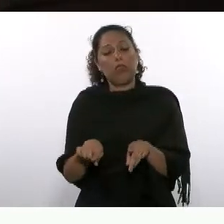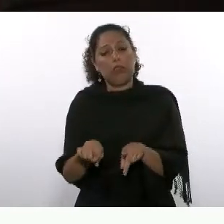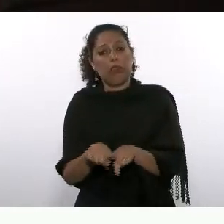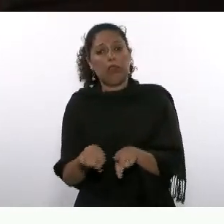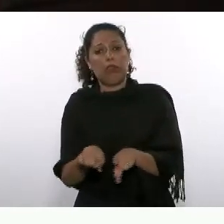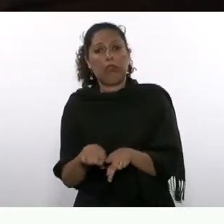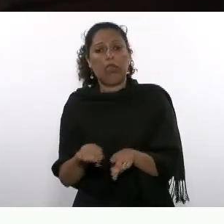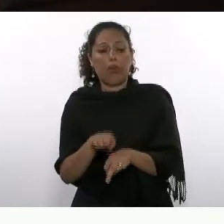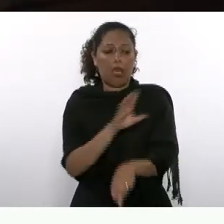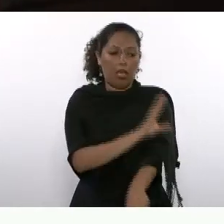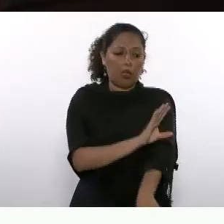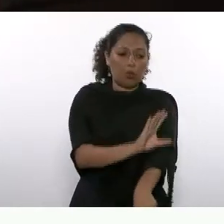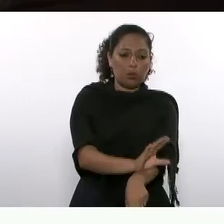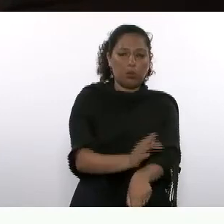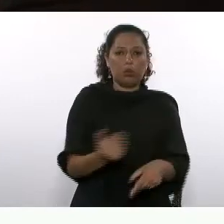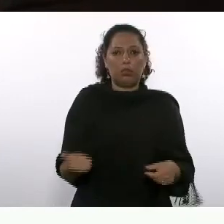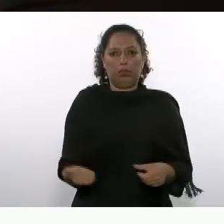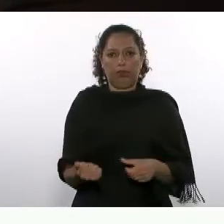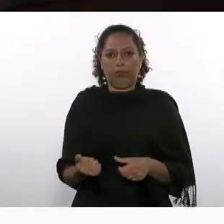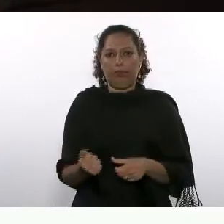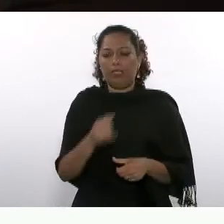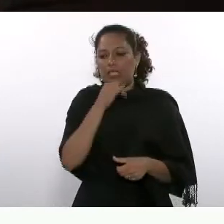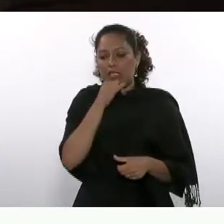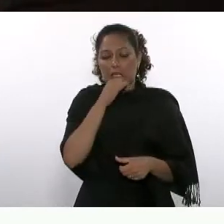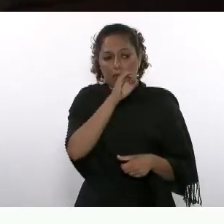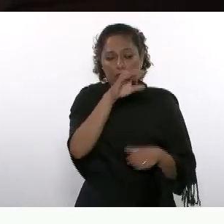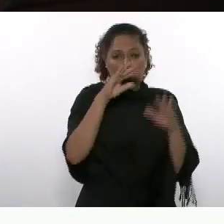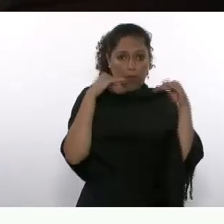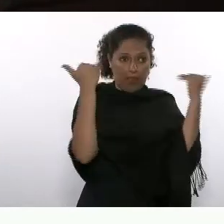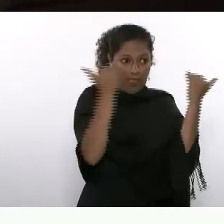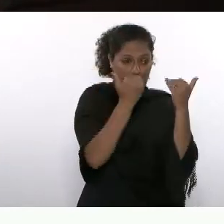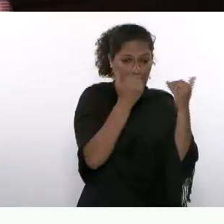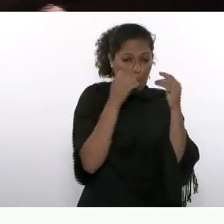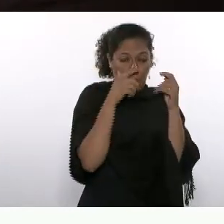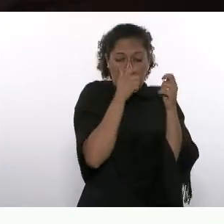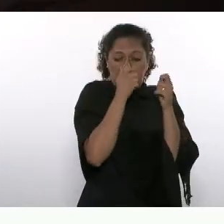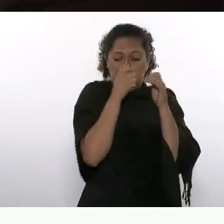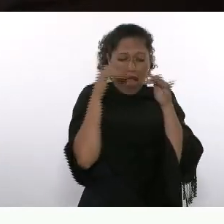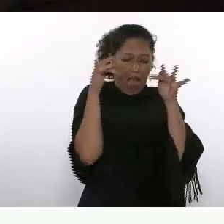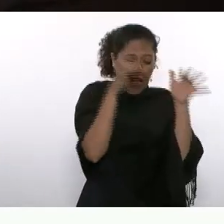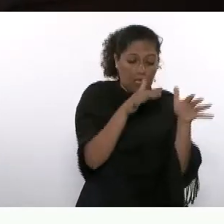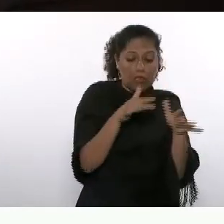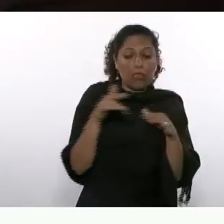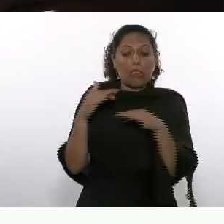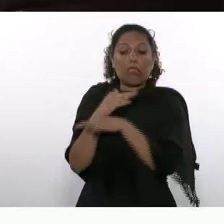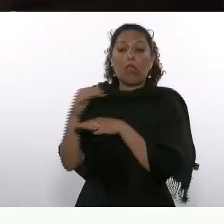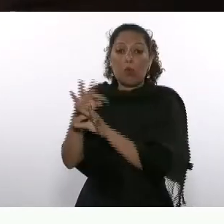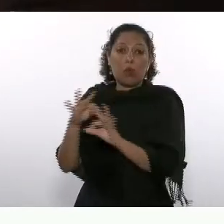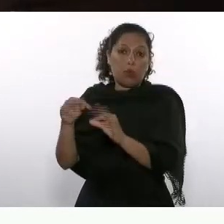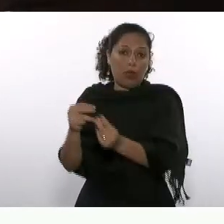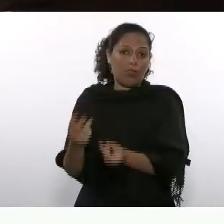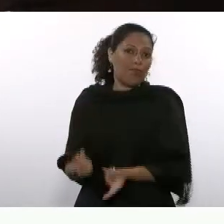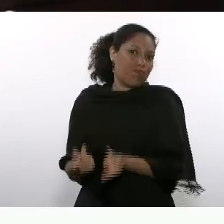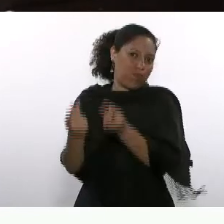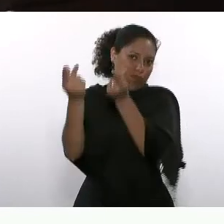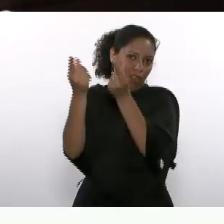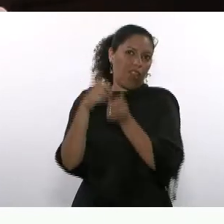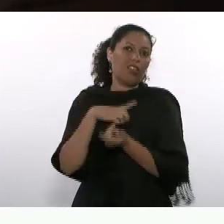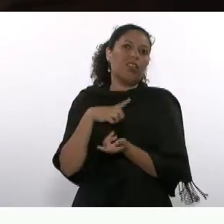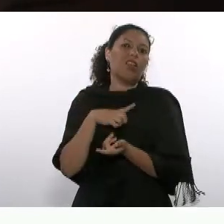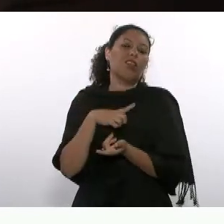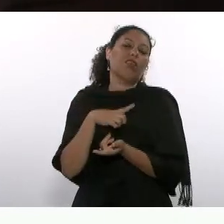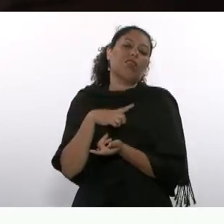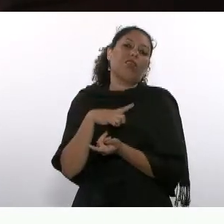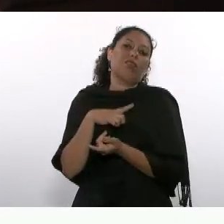que, lotando o Maracanã, lota a cidade. Né, então, assim, porque a Secretaria de Turismo vai